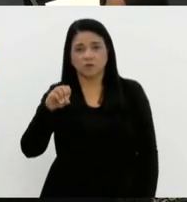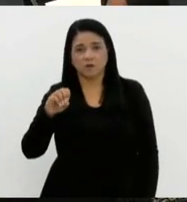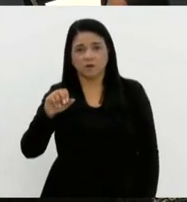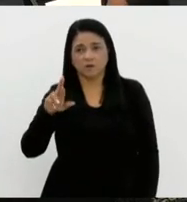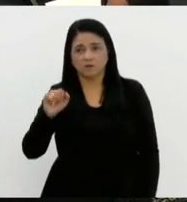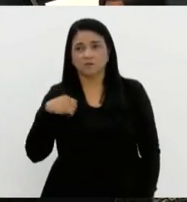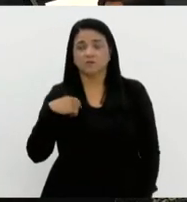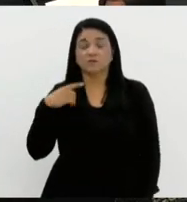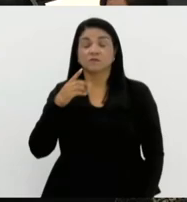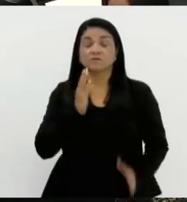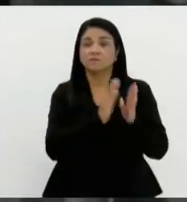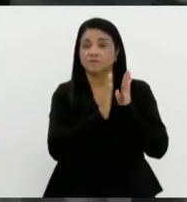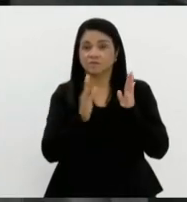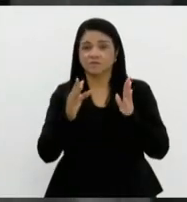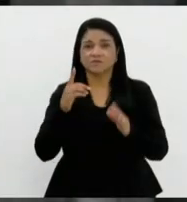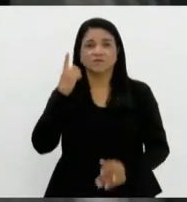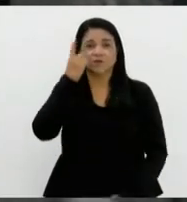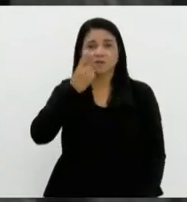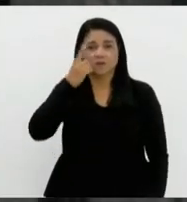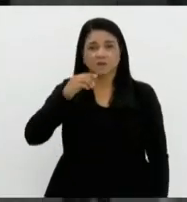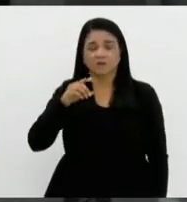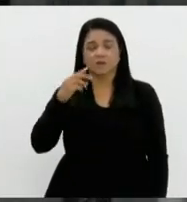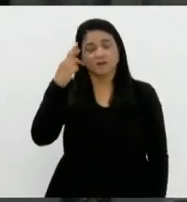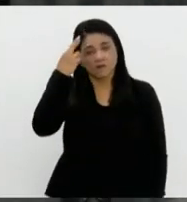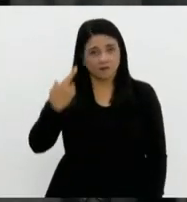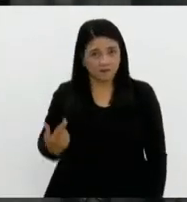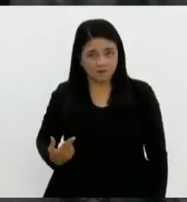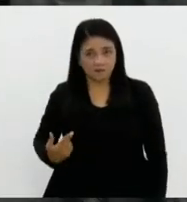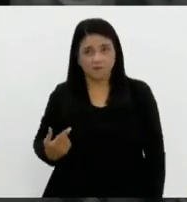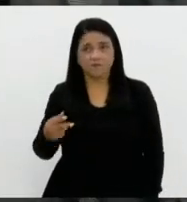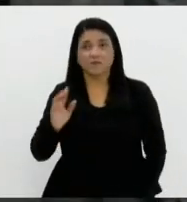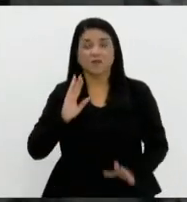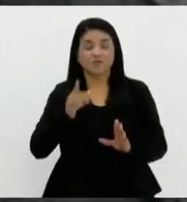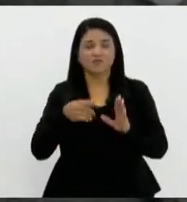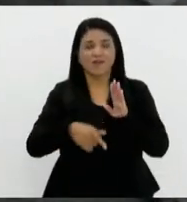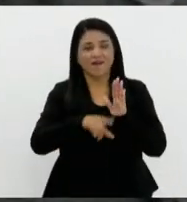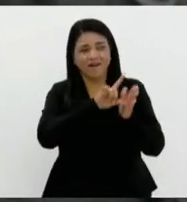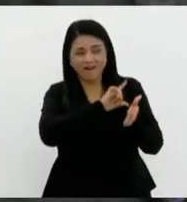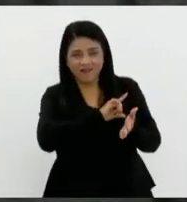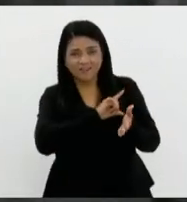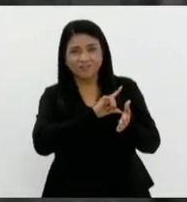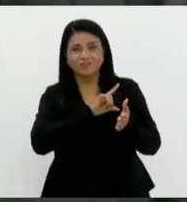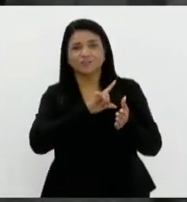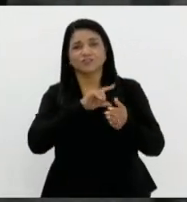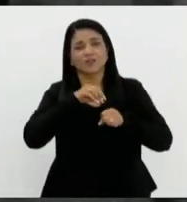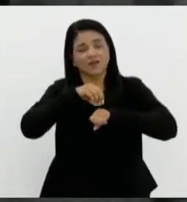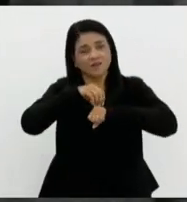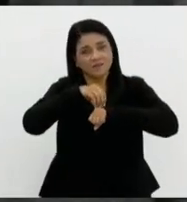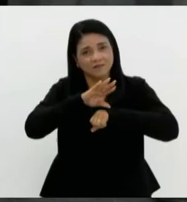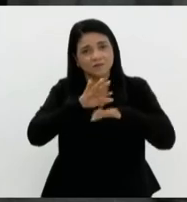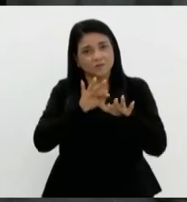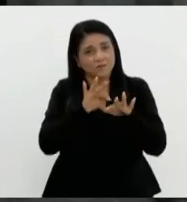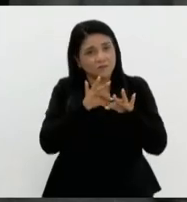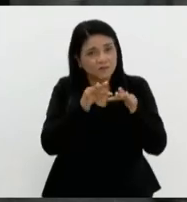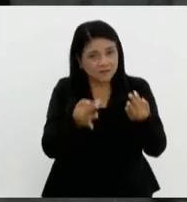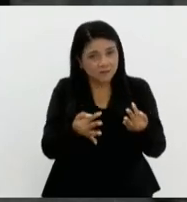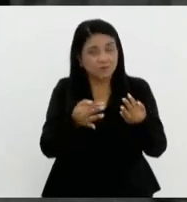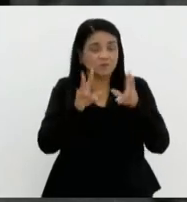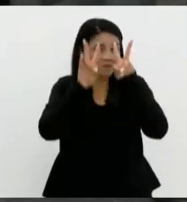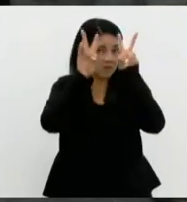por favor. Senhor presidente, a minha questão de ordem, porque já tinha apresentado uma indicação simples com esse